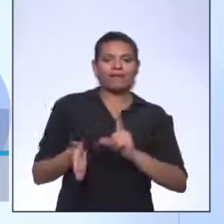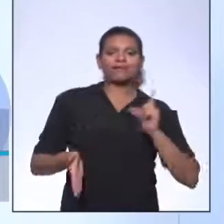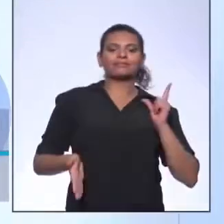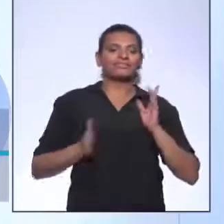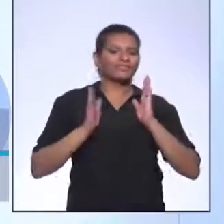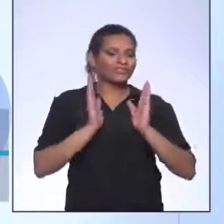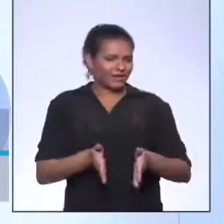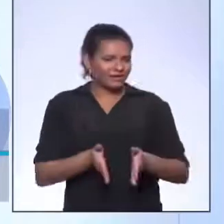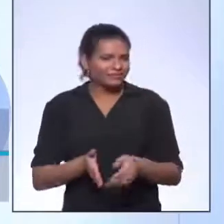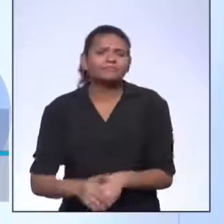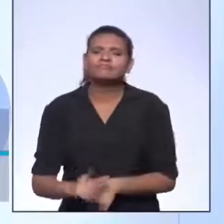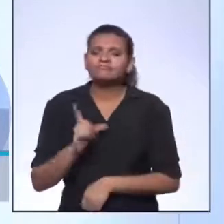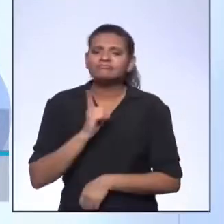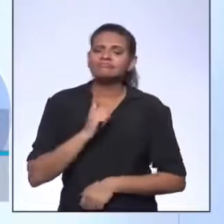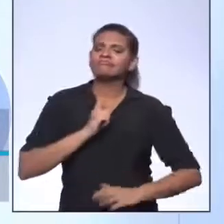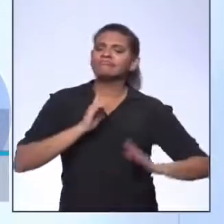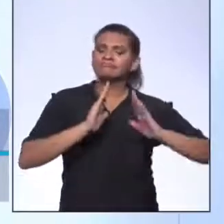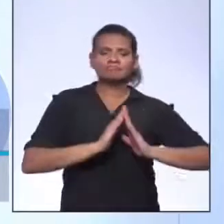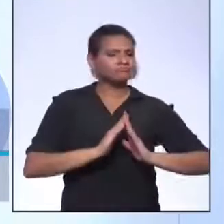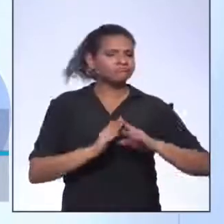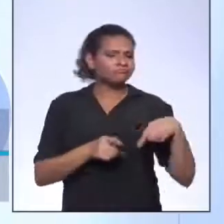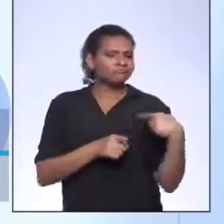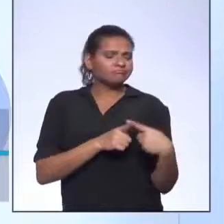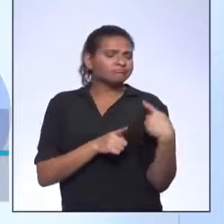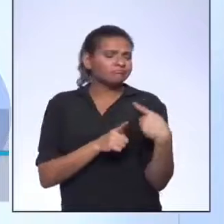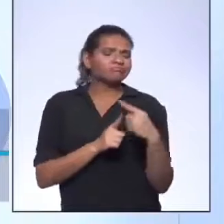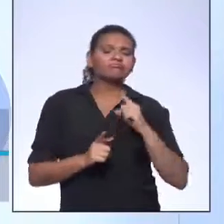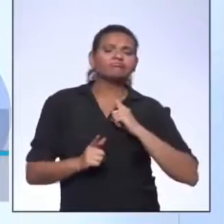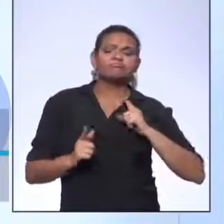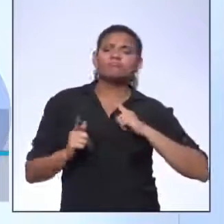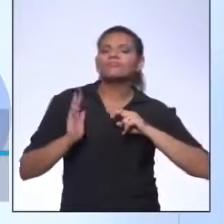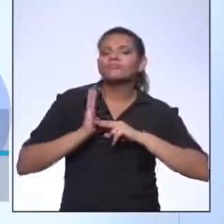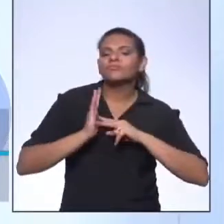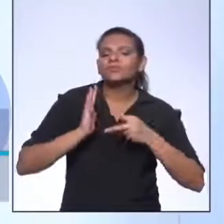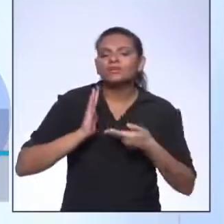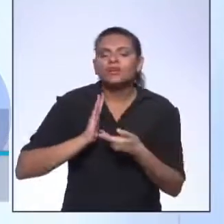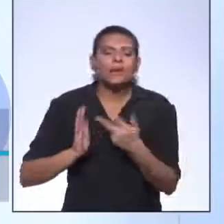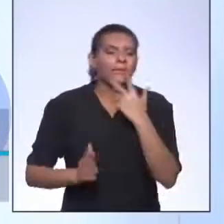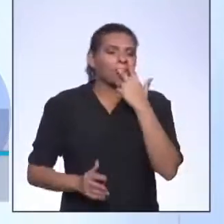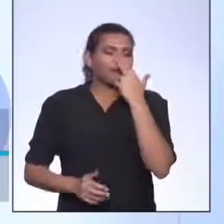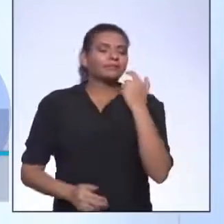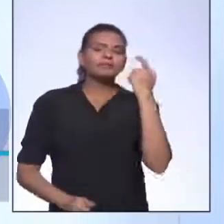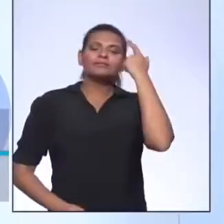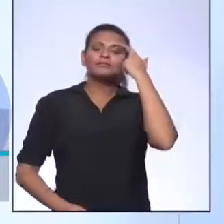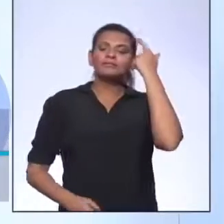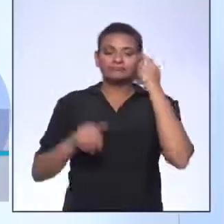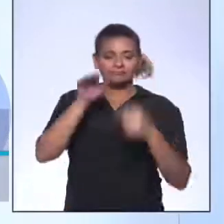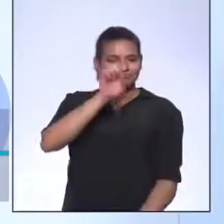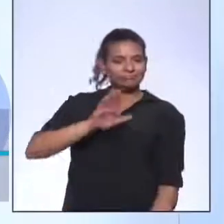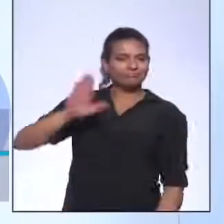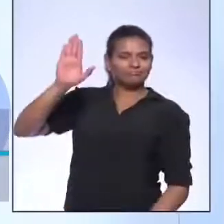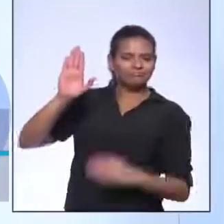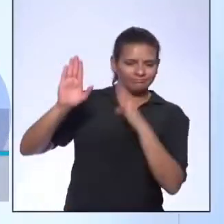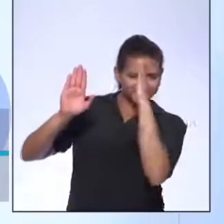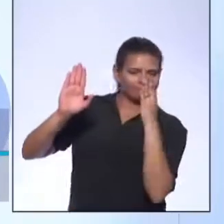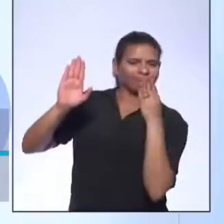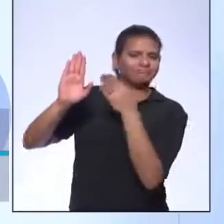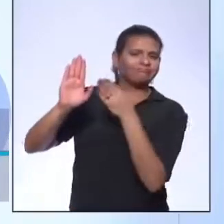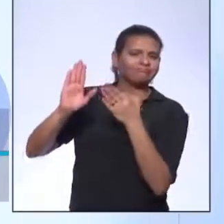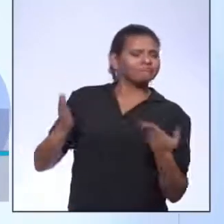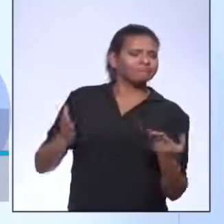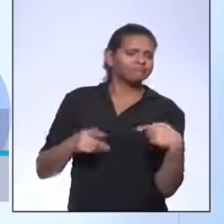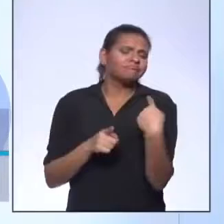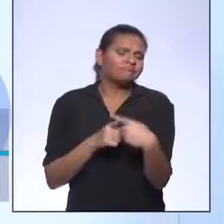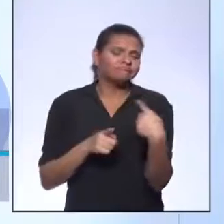termo pré-colombianos, ele é carregado de um eurocentrismo, né, que coloca aí Colombo como